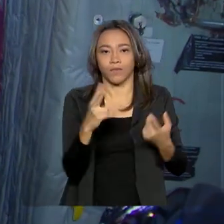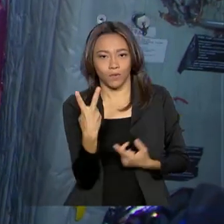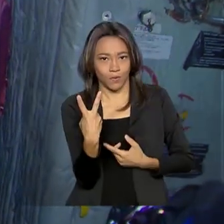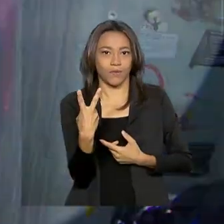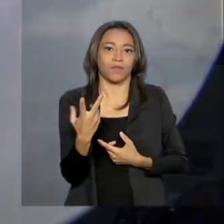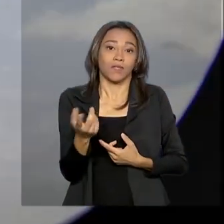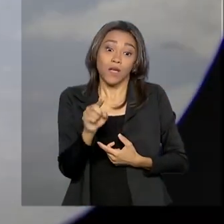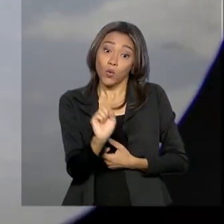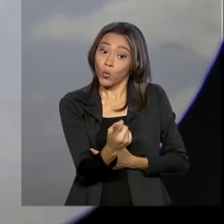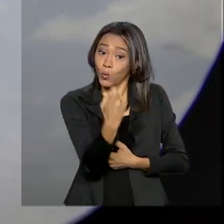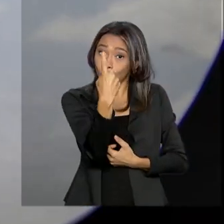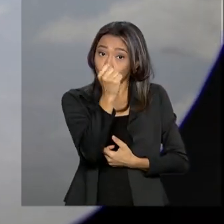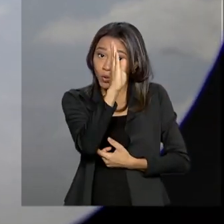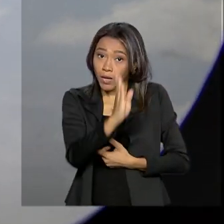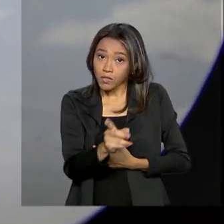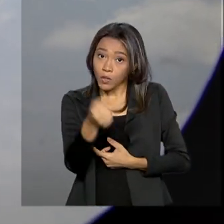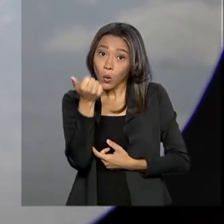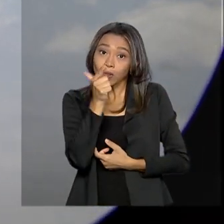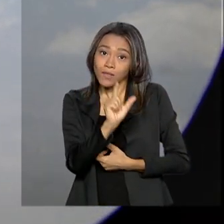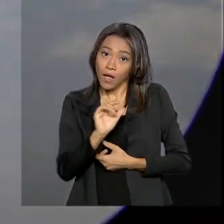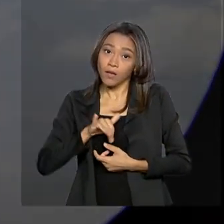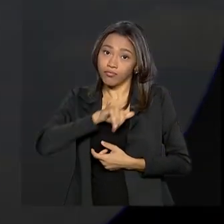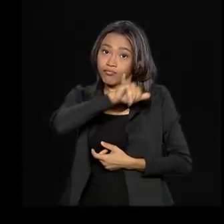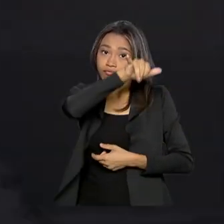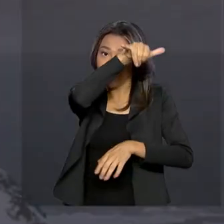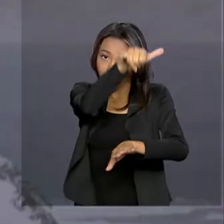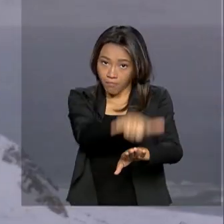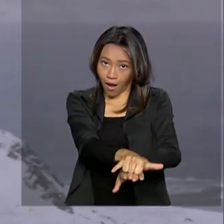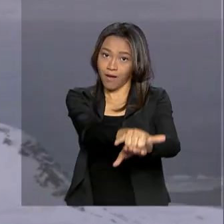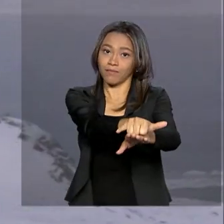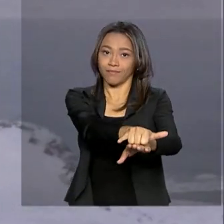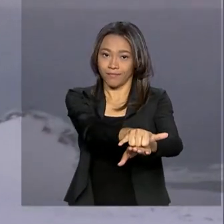o único avião do Brasil que consegue pousar na Antártica.